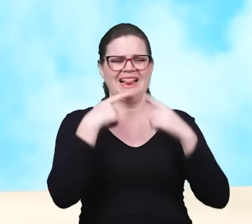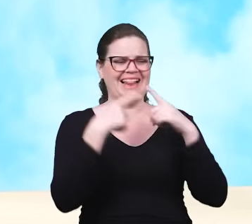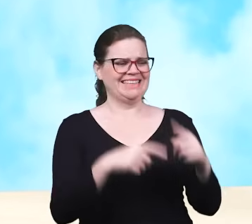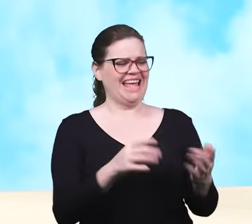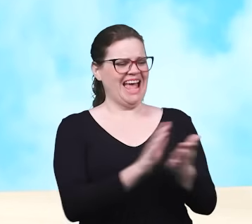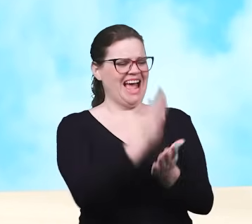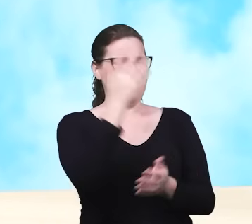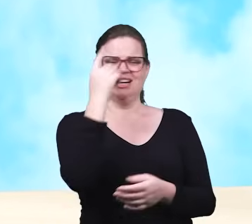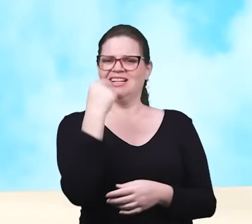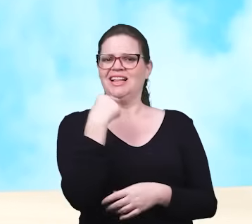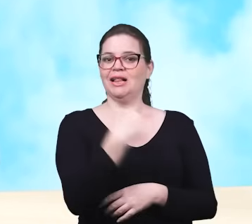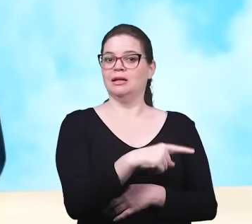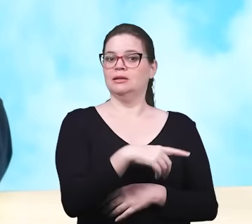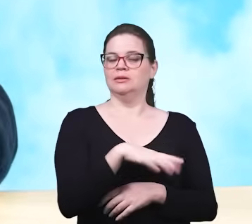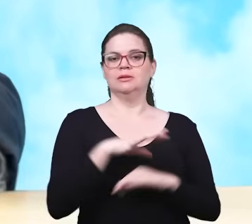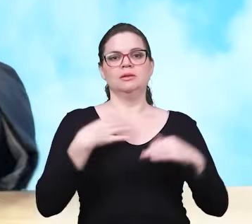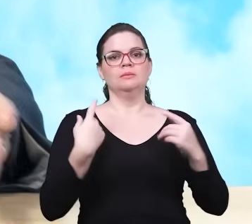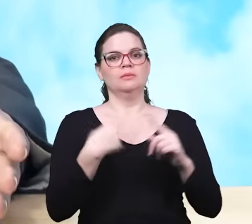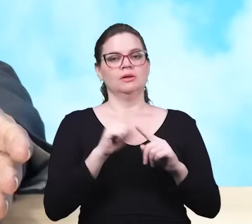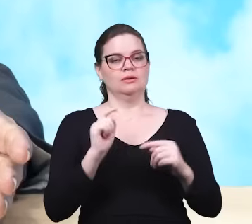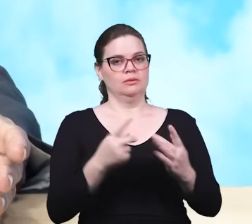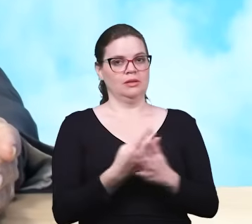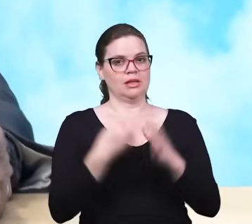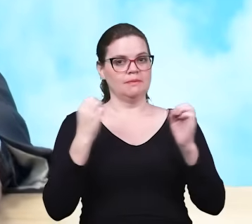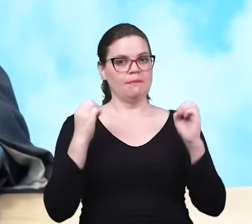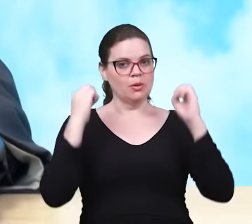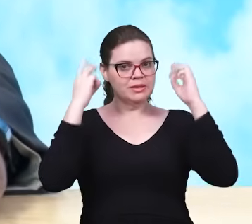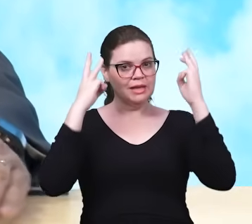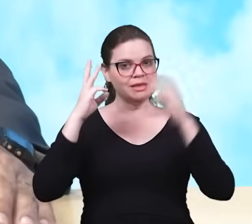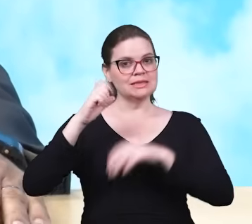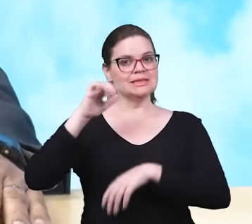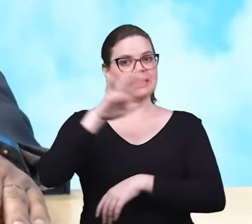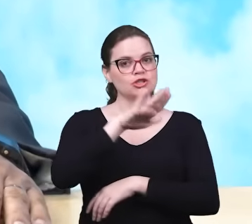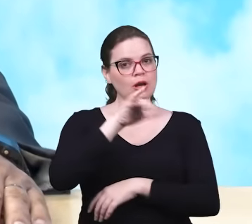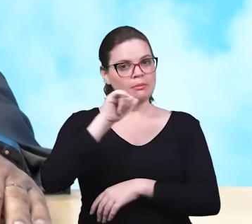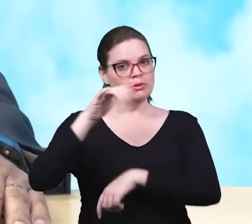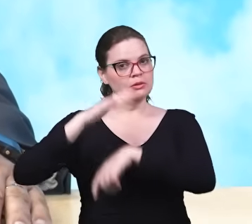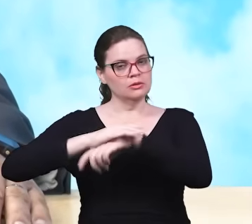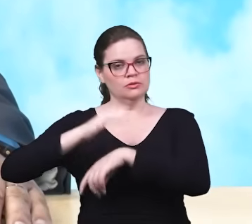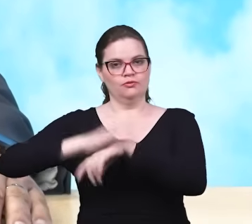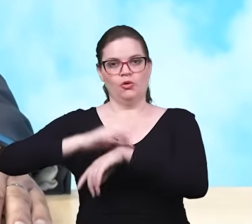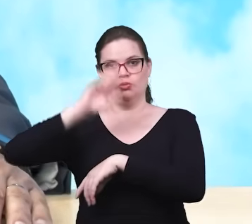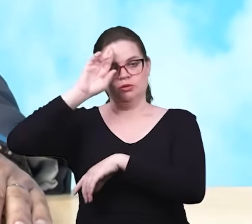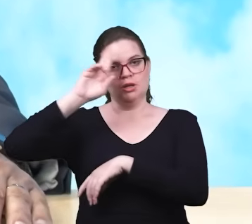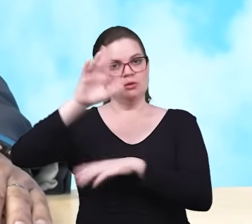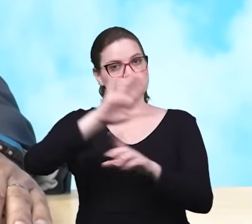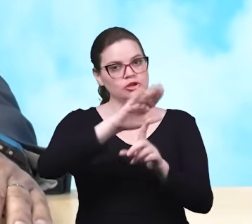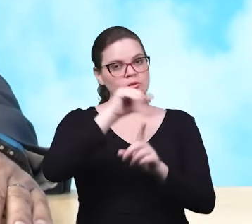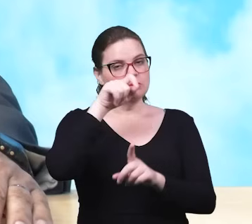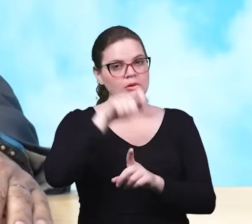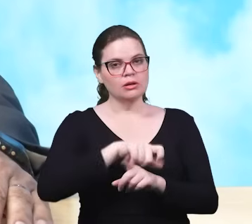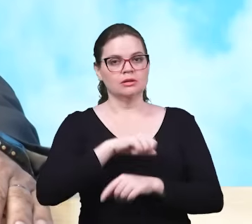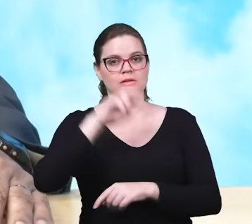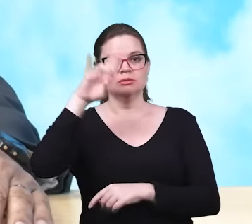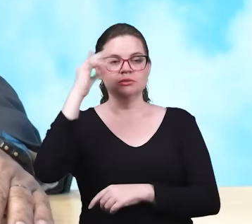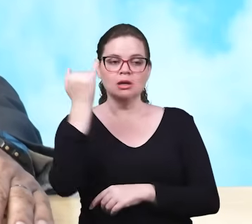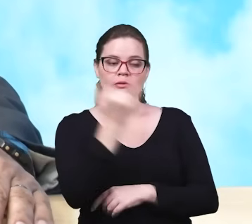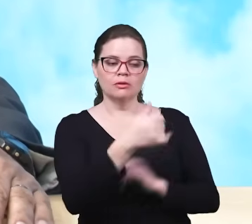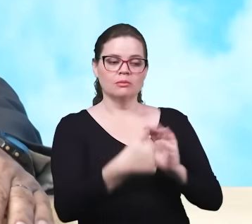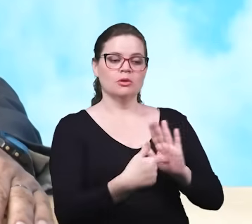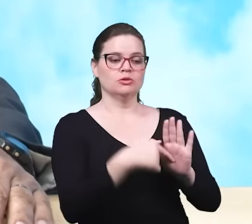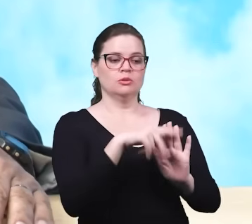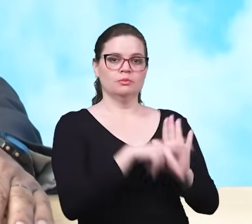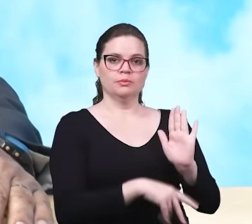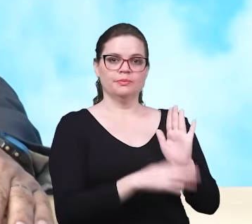Moisés teve o chamado do Senhor para um projeto. O Senhor, falando com Moisés, mostrou para